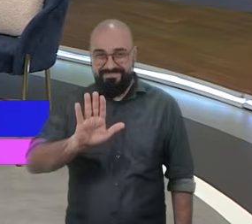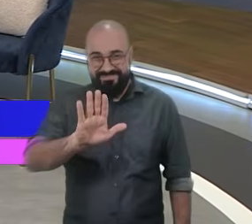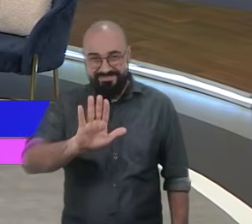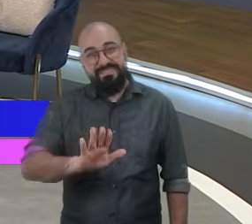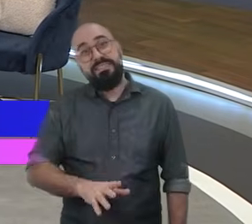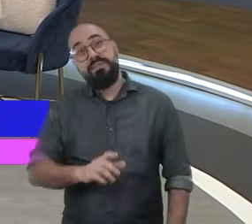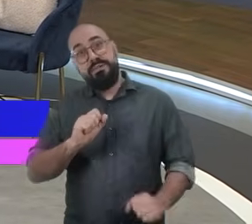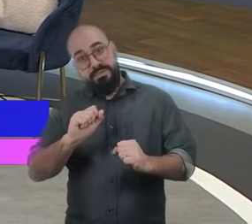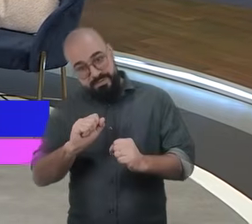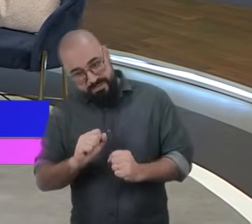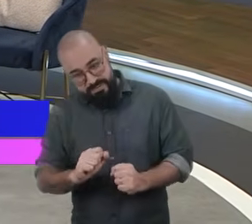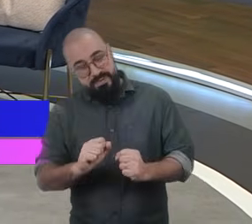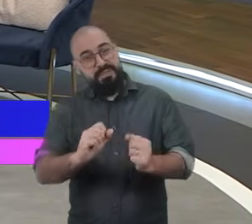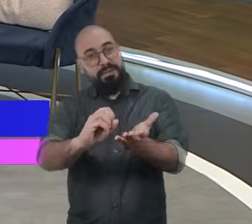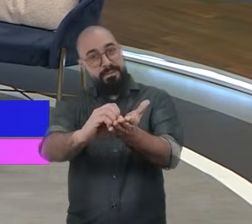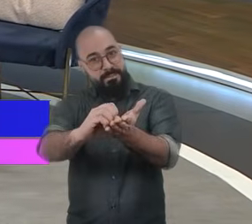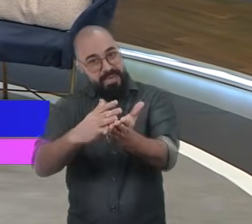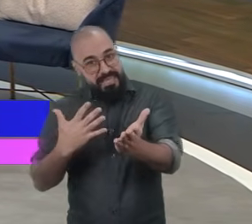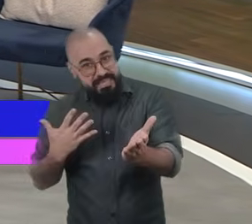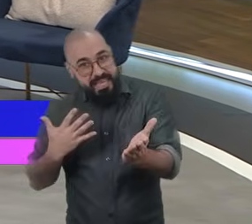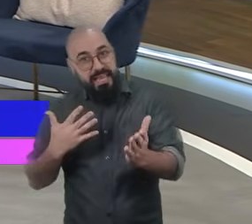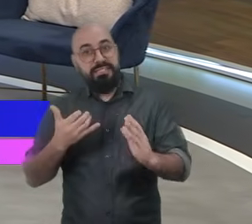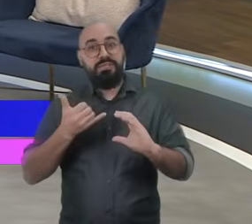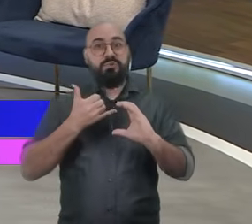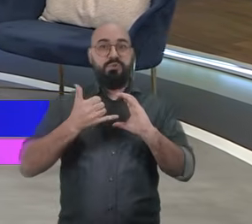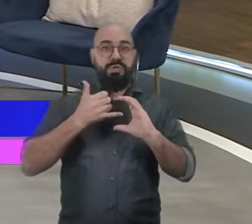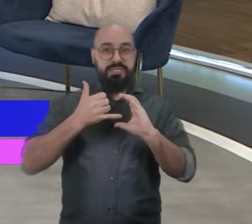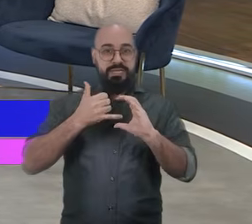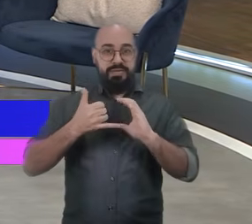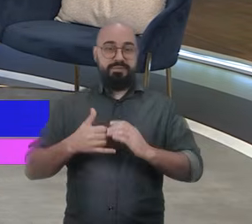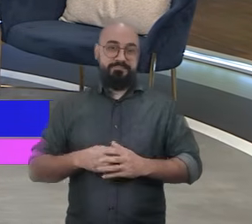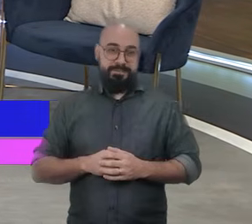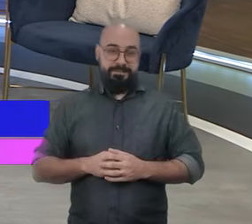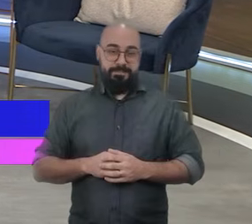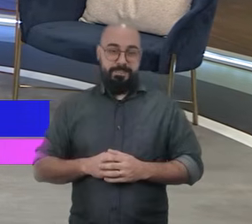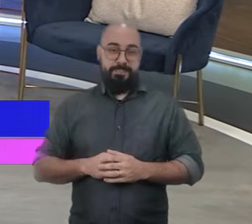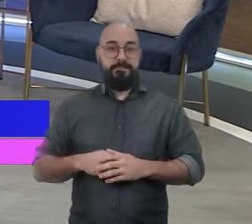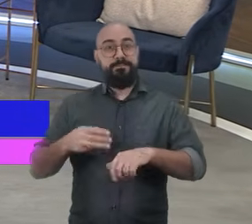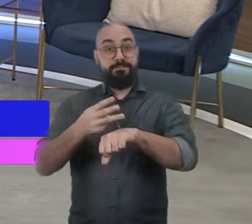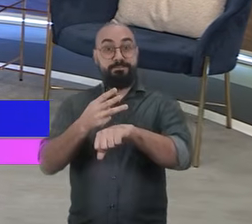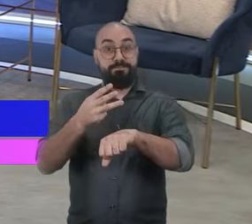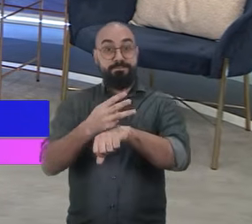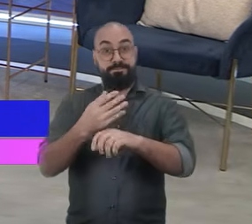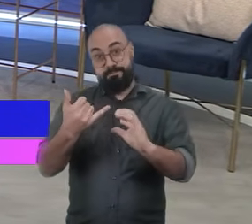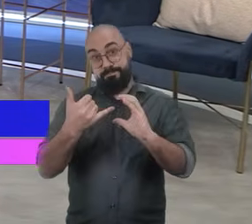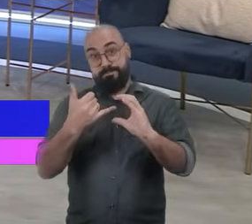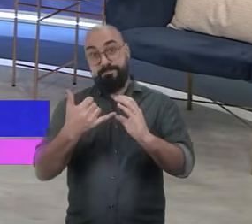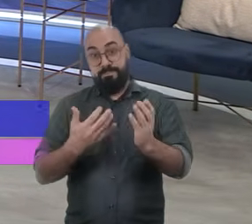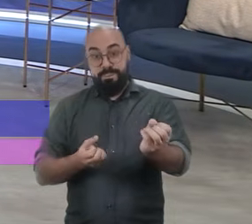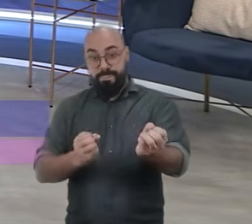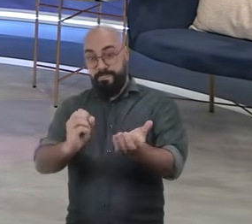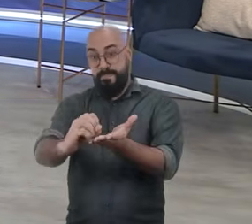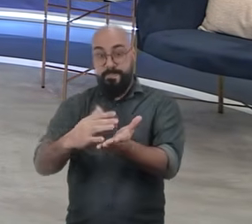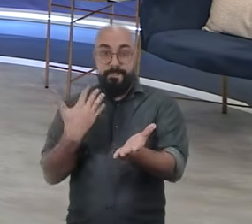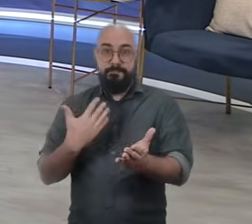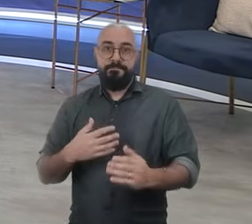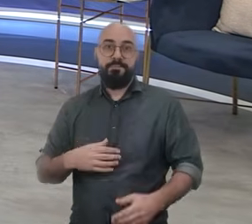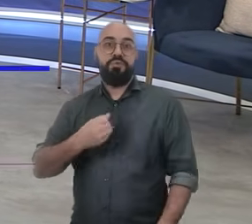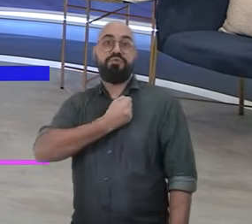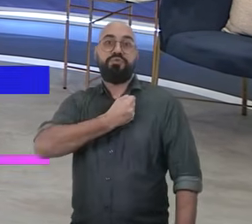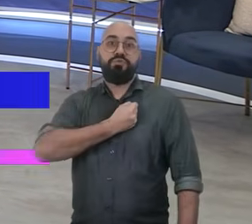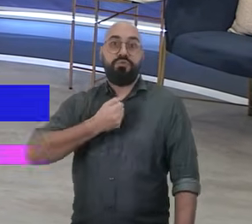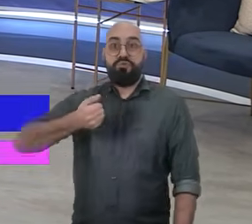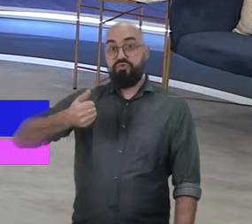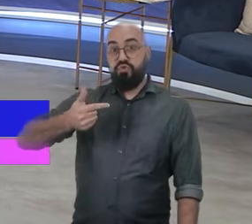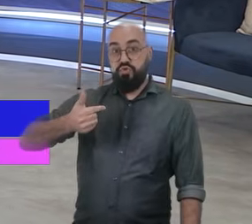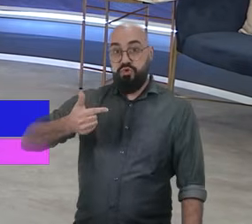uma mensagem para nós no nosso WhatsApp, que é o seguinte, anota o número aí, ó, 12